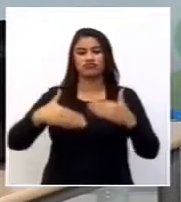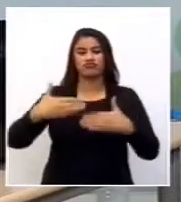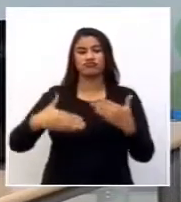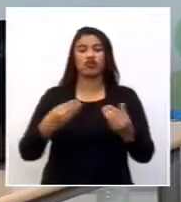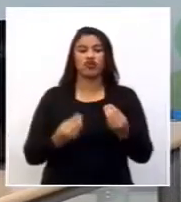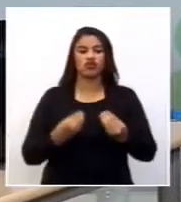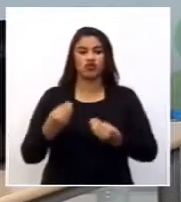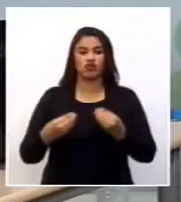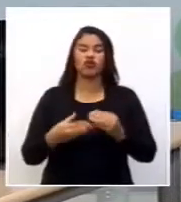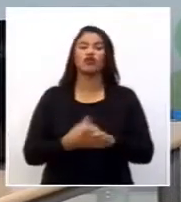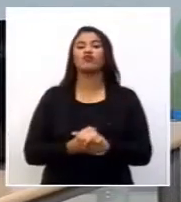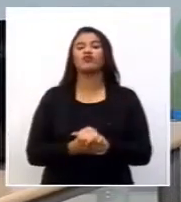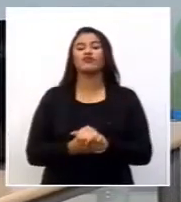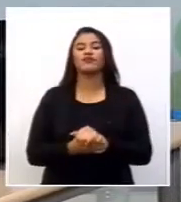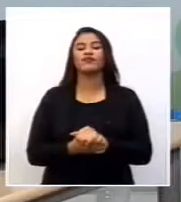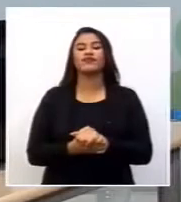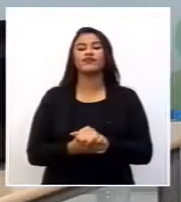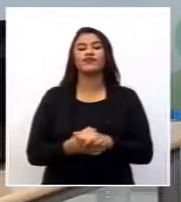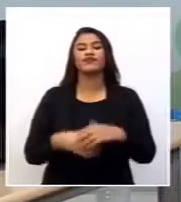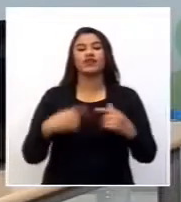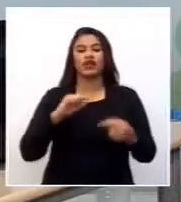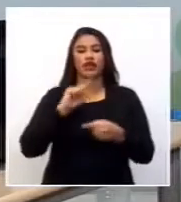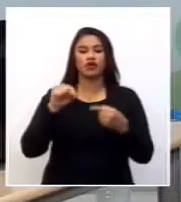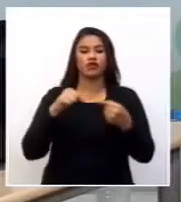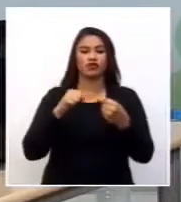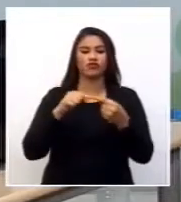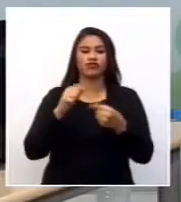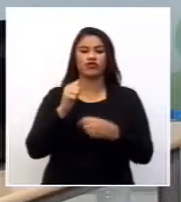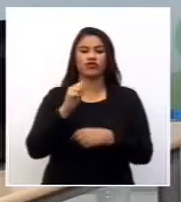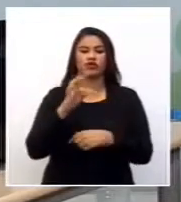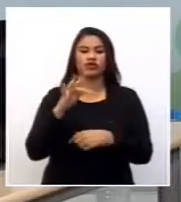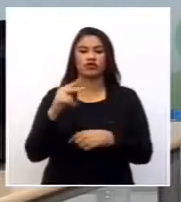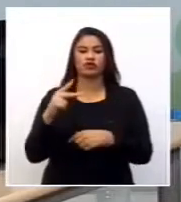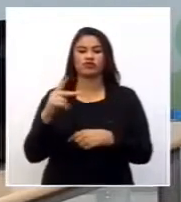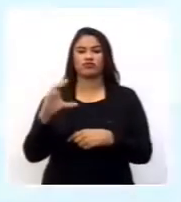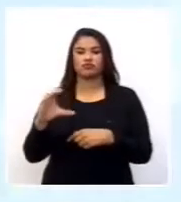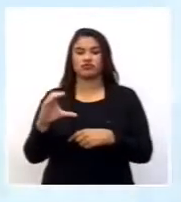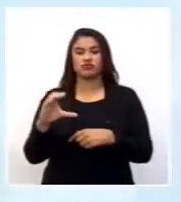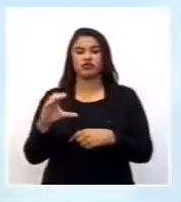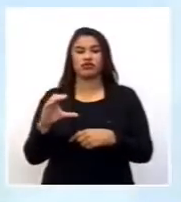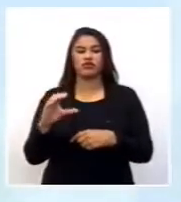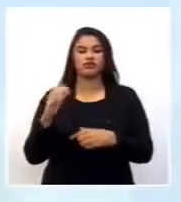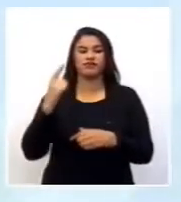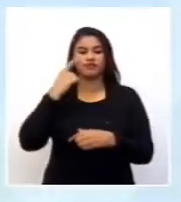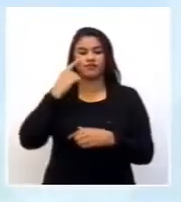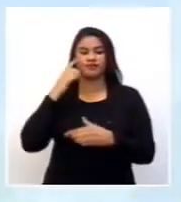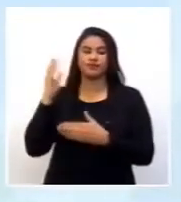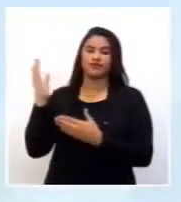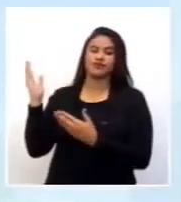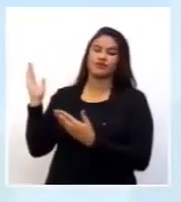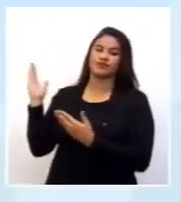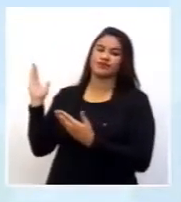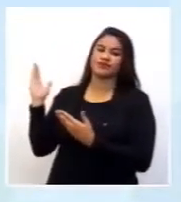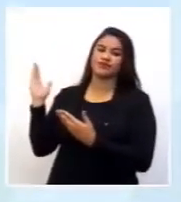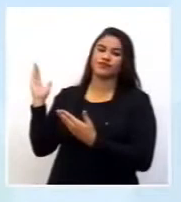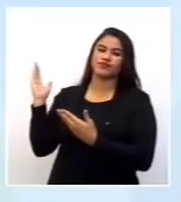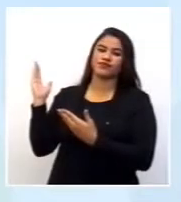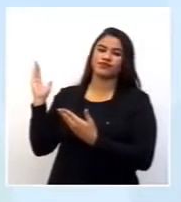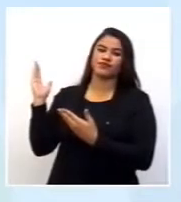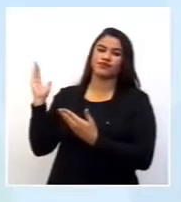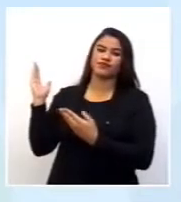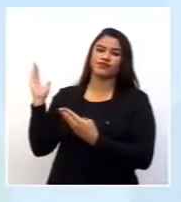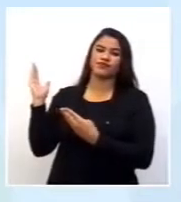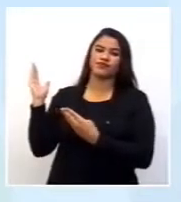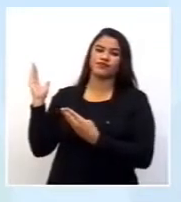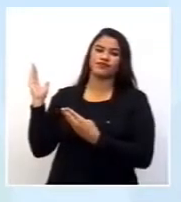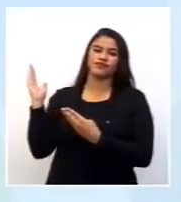Então, diante do objetivo do ATPC, né, que nós vamos colocar aqui, tá, que é apresentar os objetivos dessa ATPC